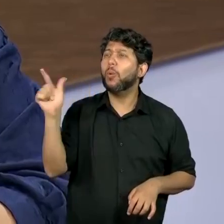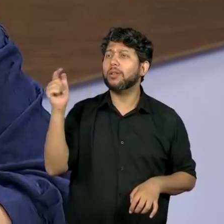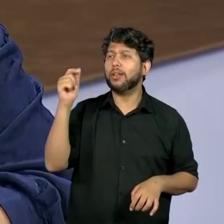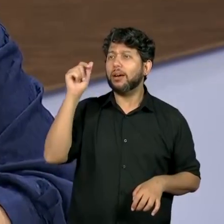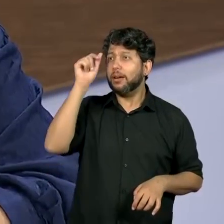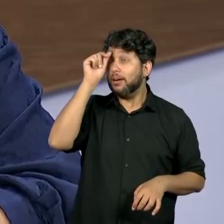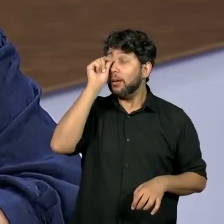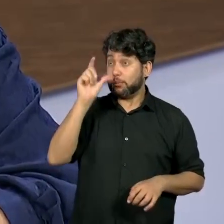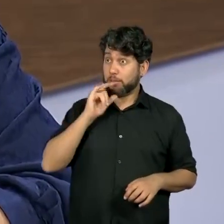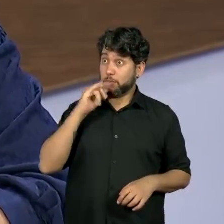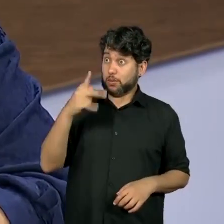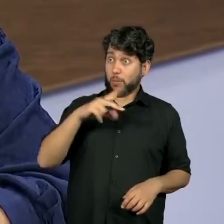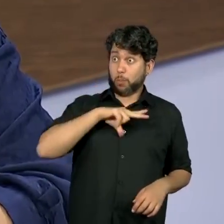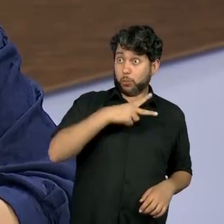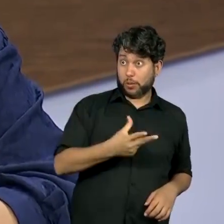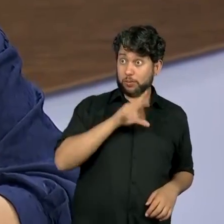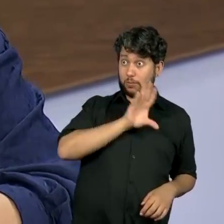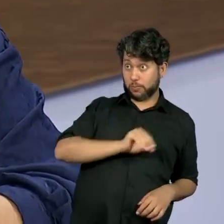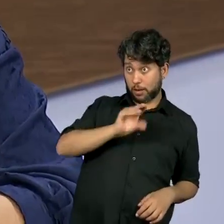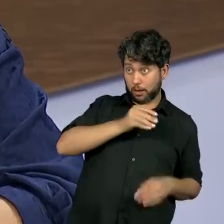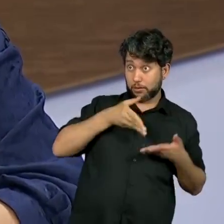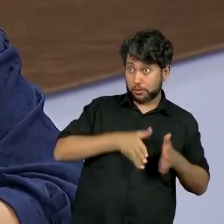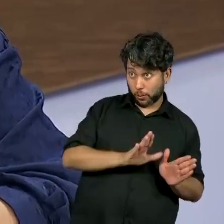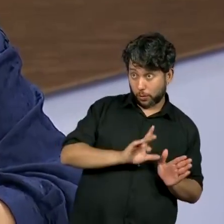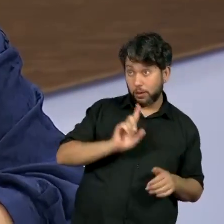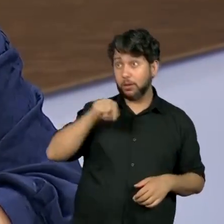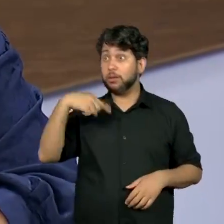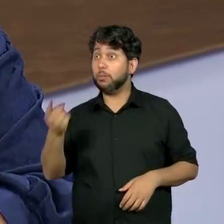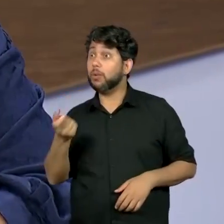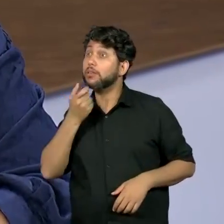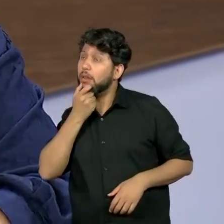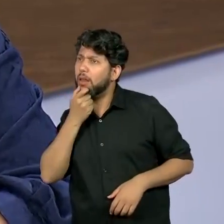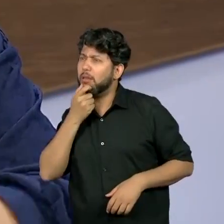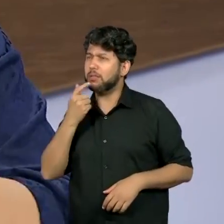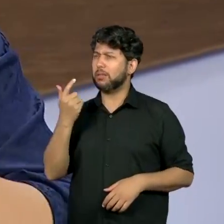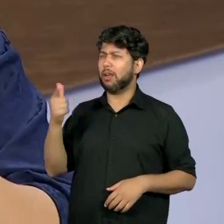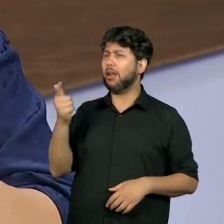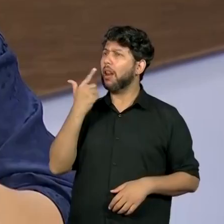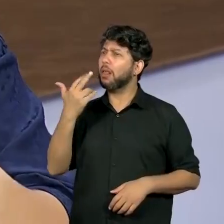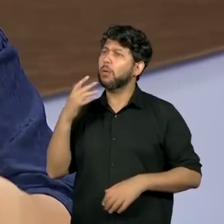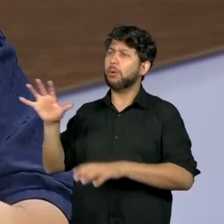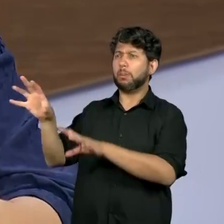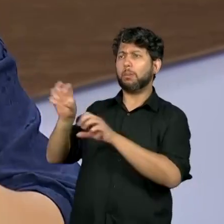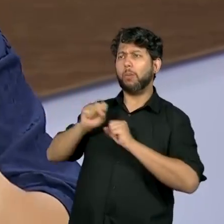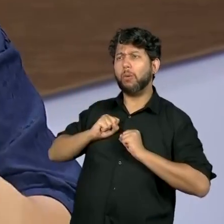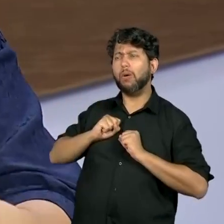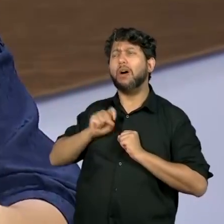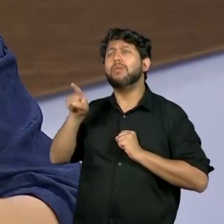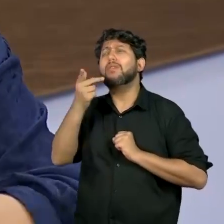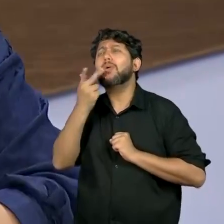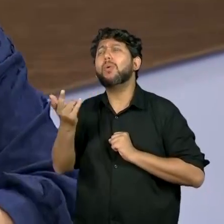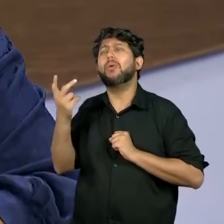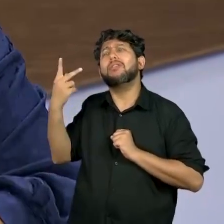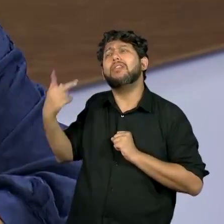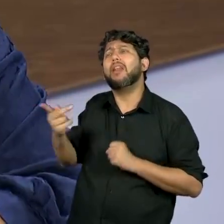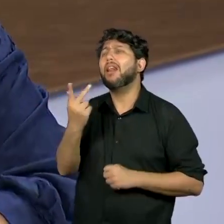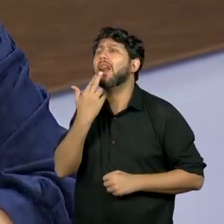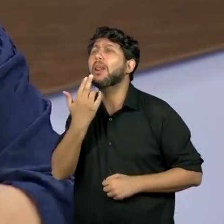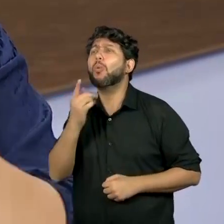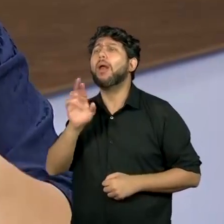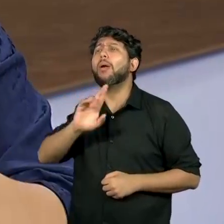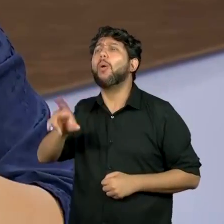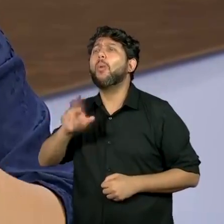vocabulário, a partir de uma língua que não fosse tão binária, né? Uma língua que não reforçasse tanto o patriarcado, né? Uma língua que